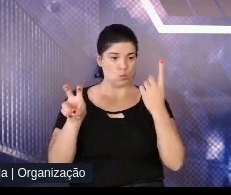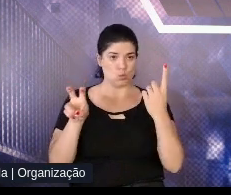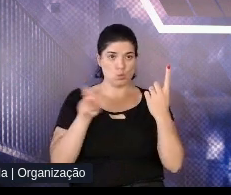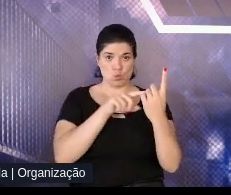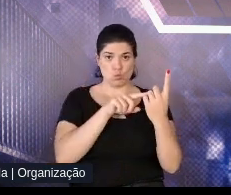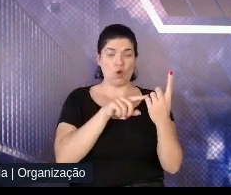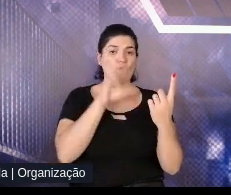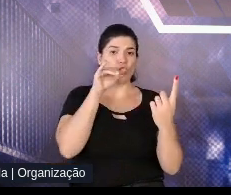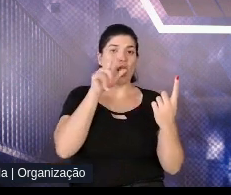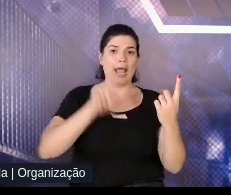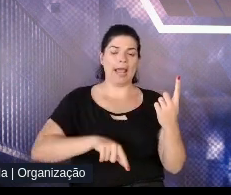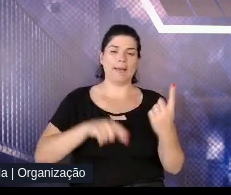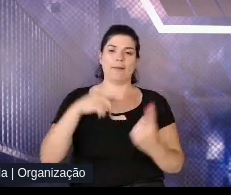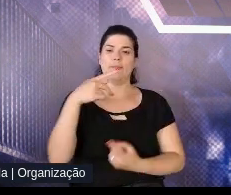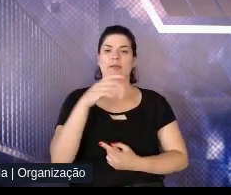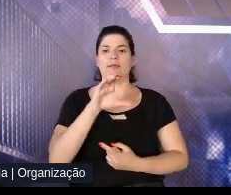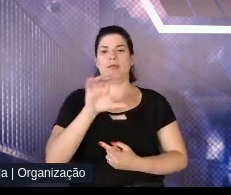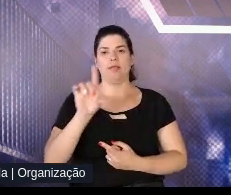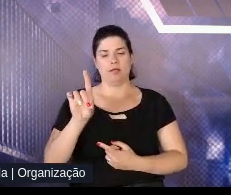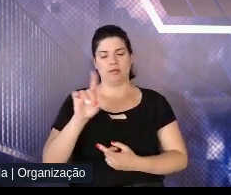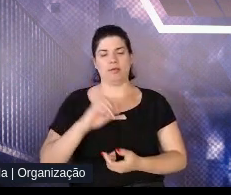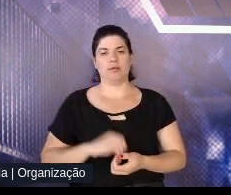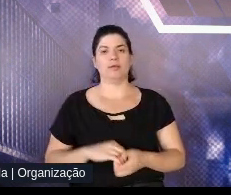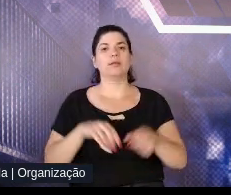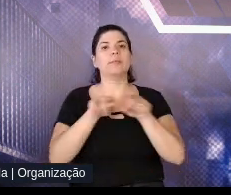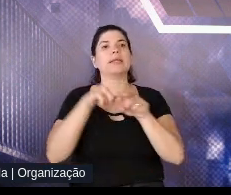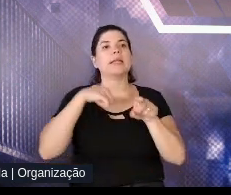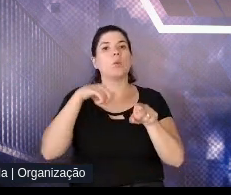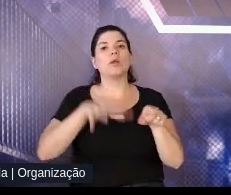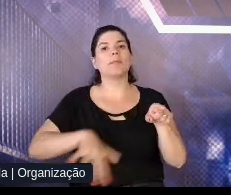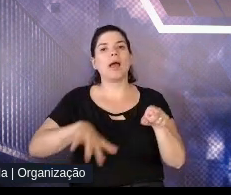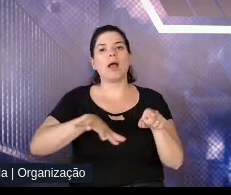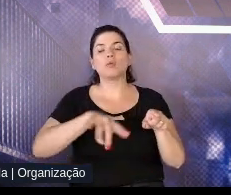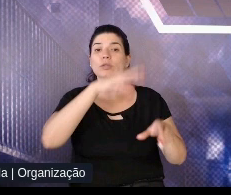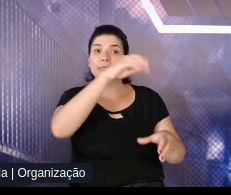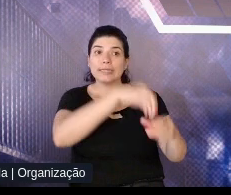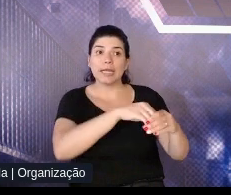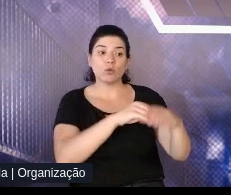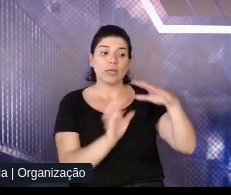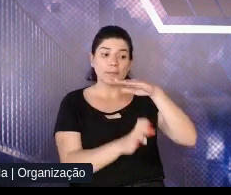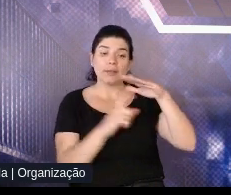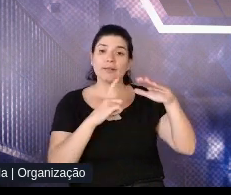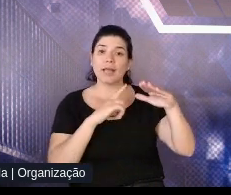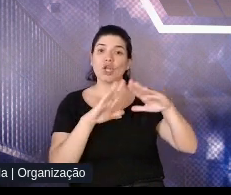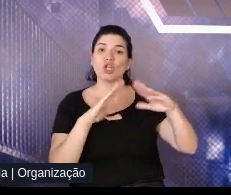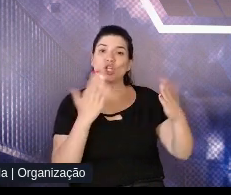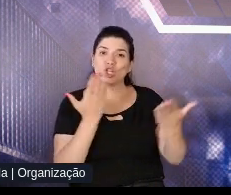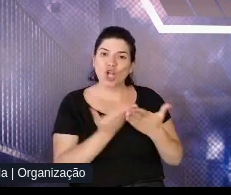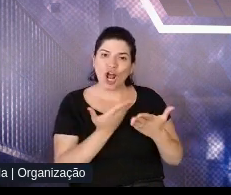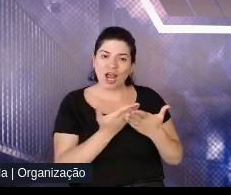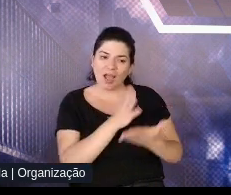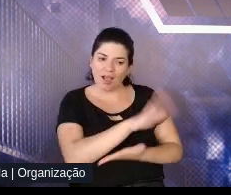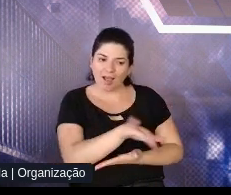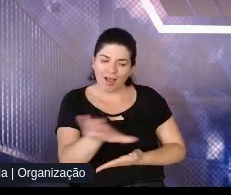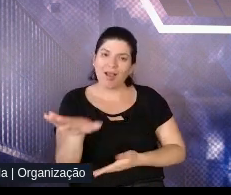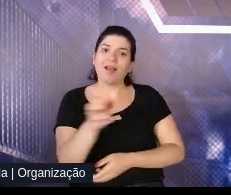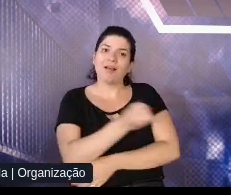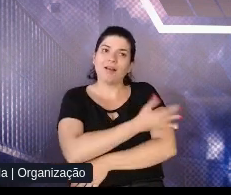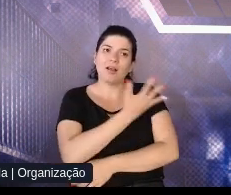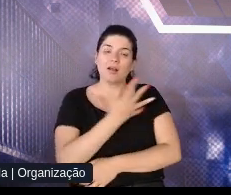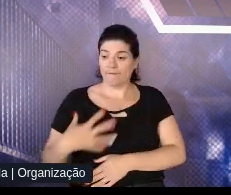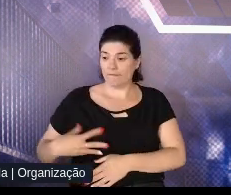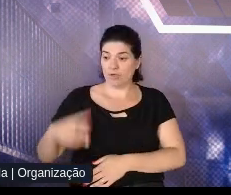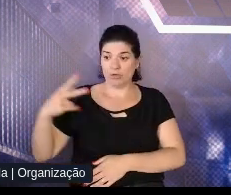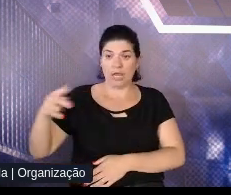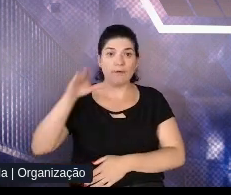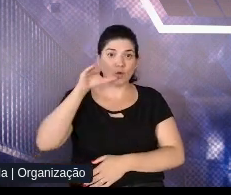PCDs. Além disso, eles também têm um espaço de creche para os filhos desses colaboradores colocarem ali, né,